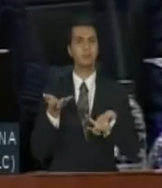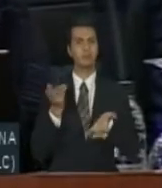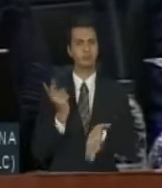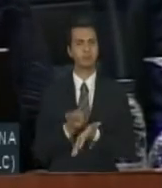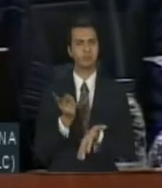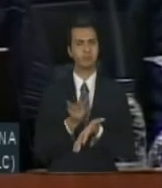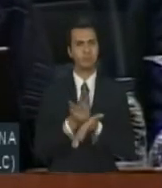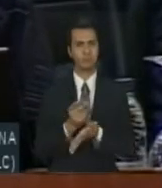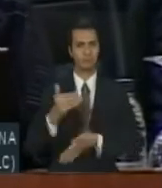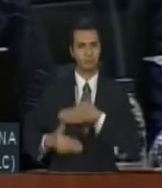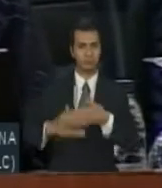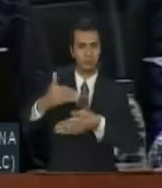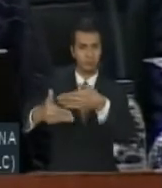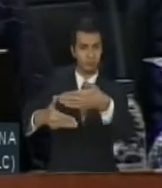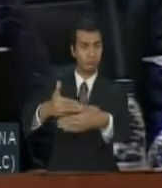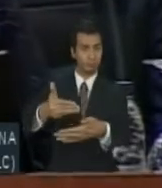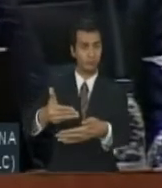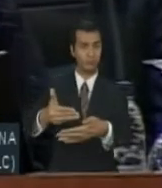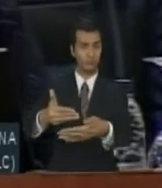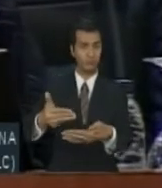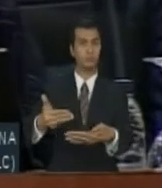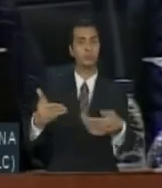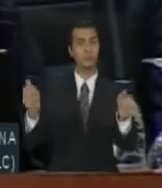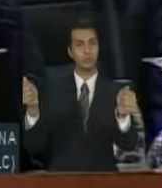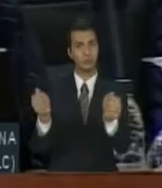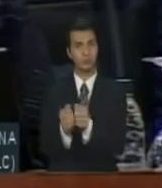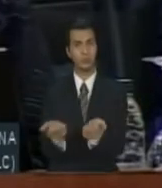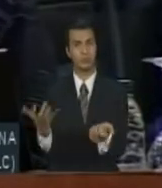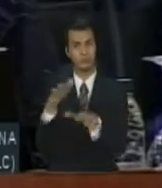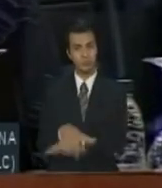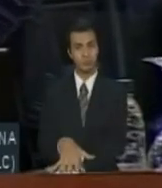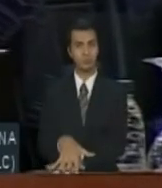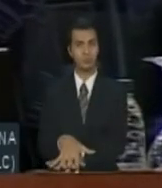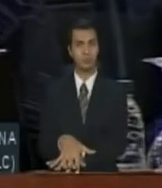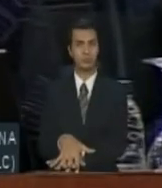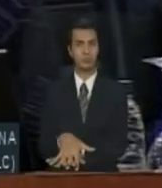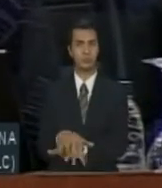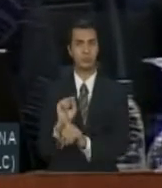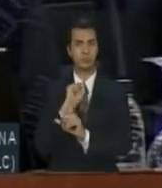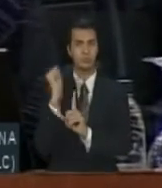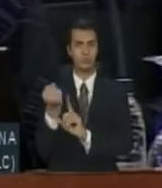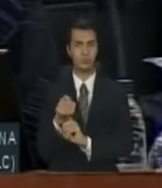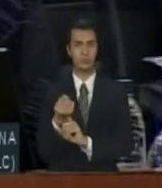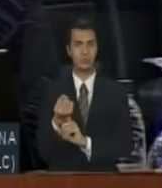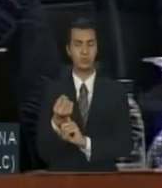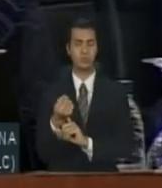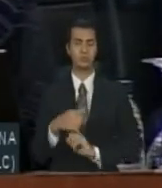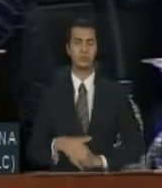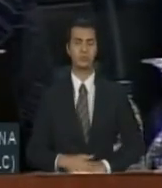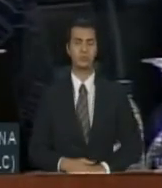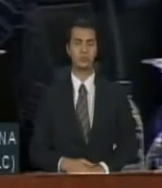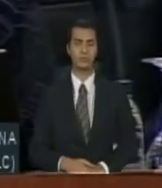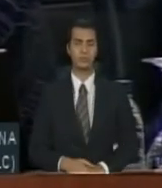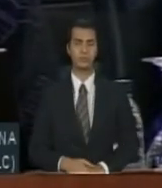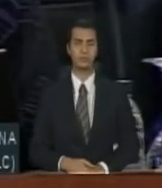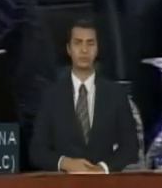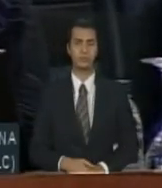de desenvolvimento com a inclusão social, não obstante